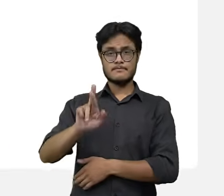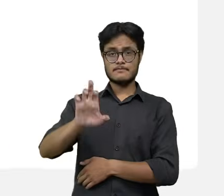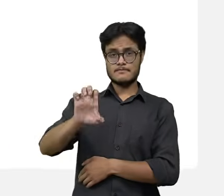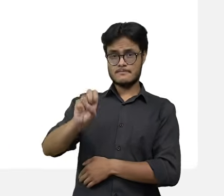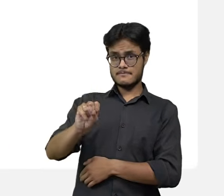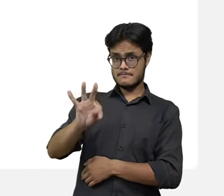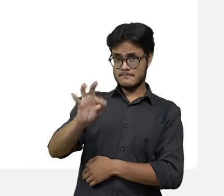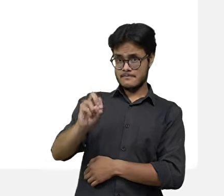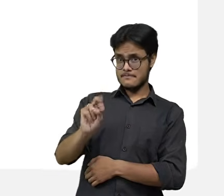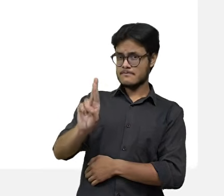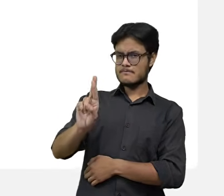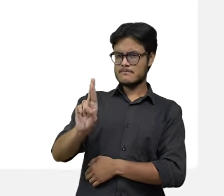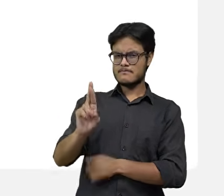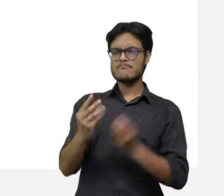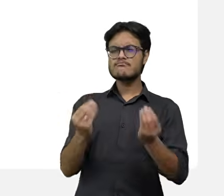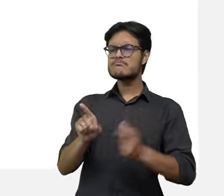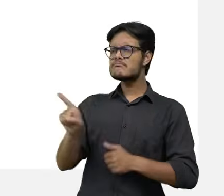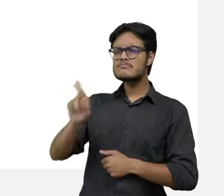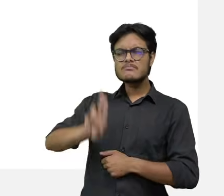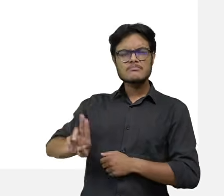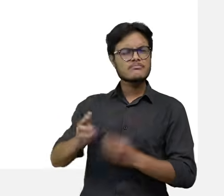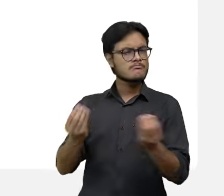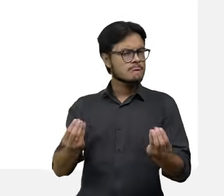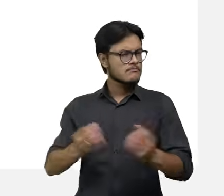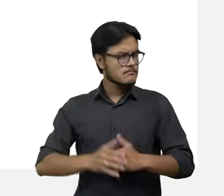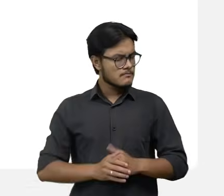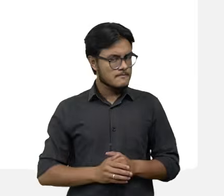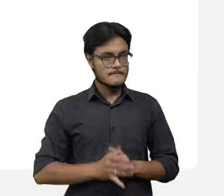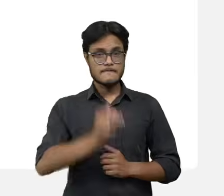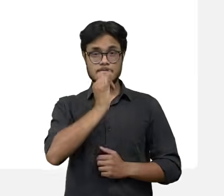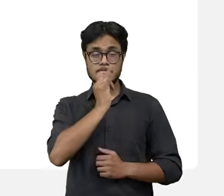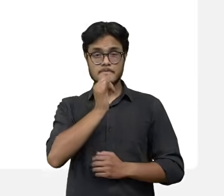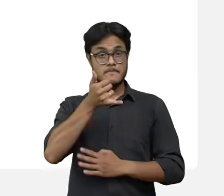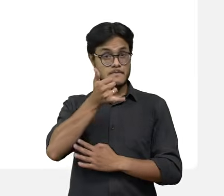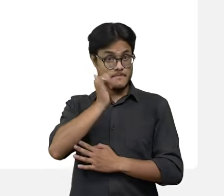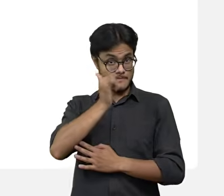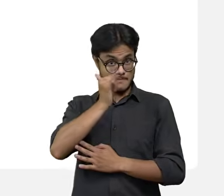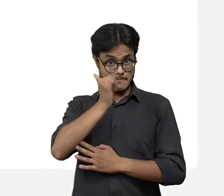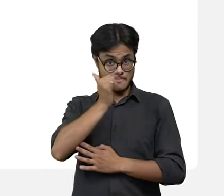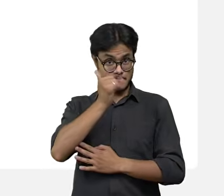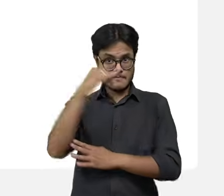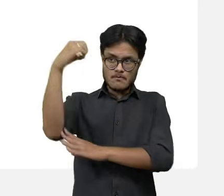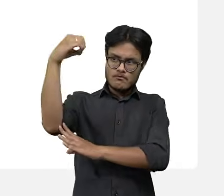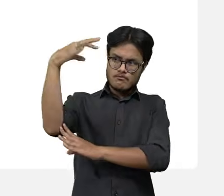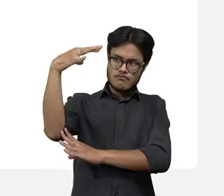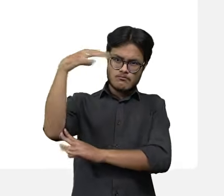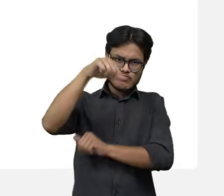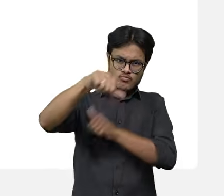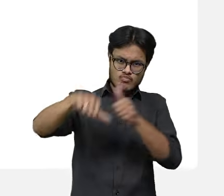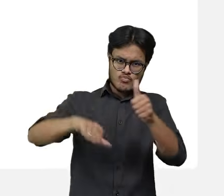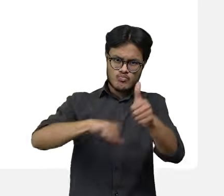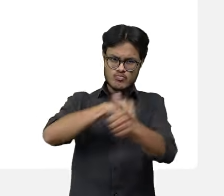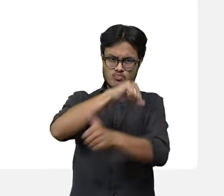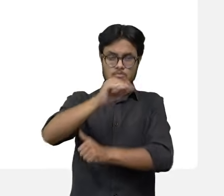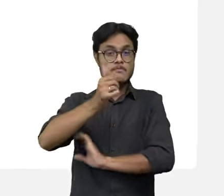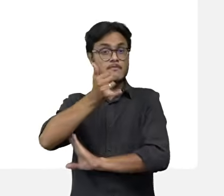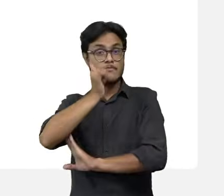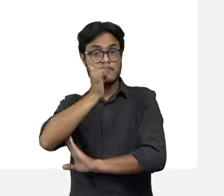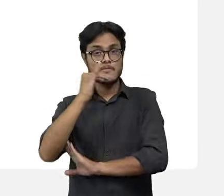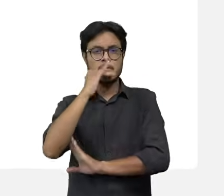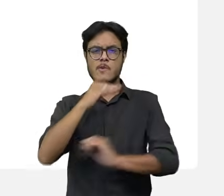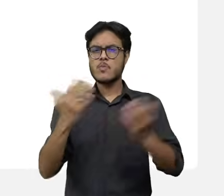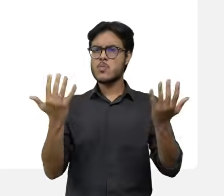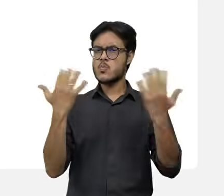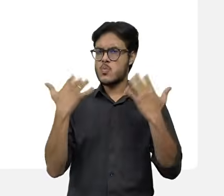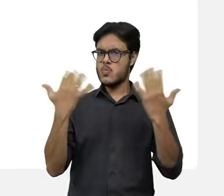resistor. Qual é a sua função? Transformar energia elétrica em energia térmica. Lembra? O que é isso?